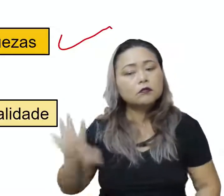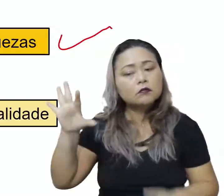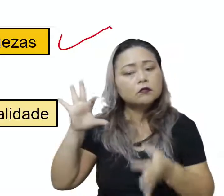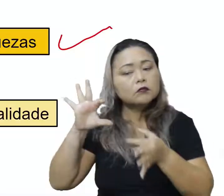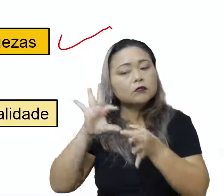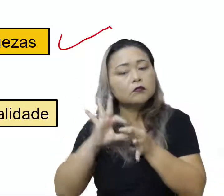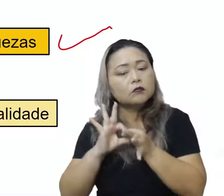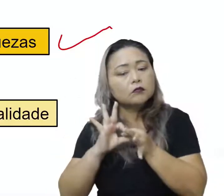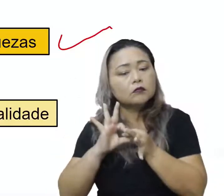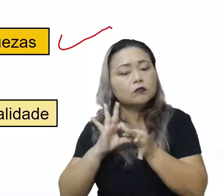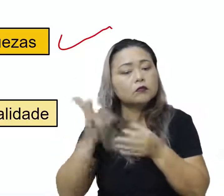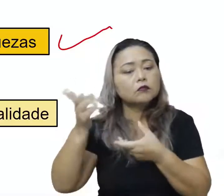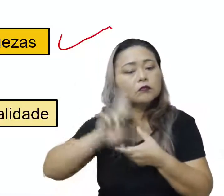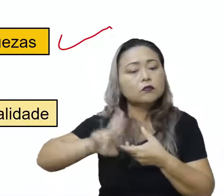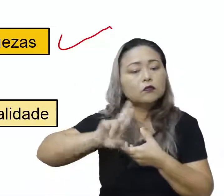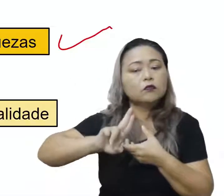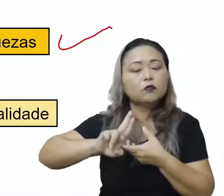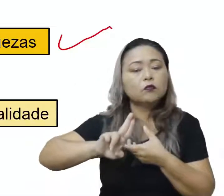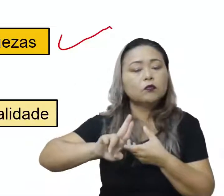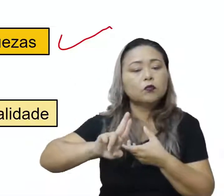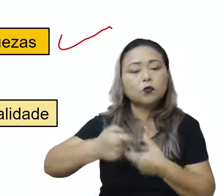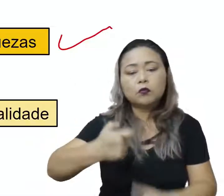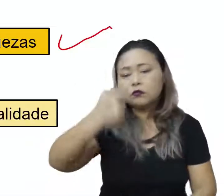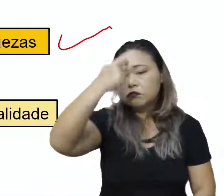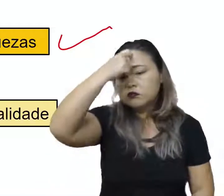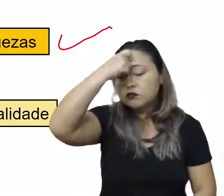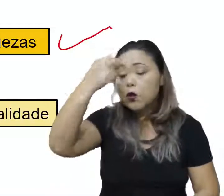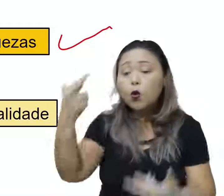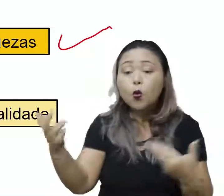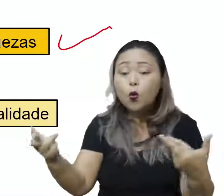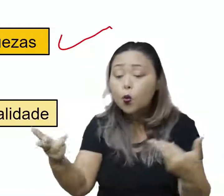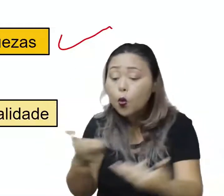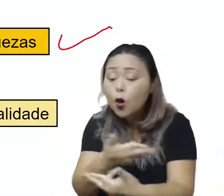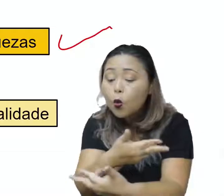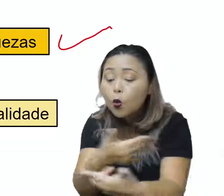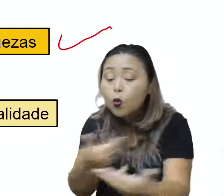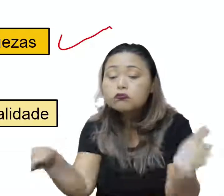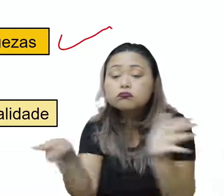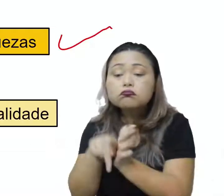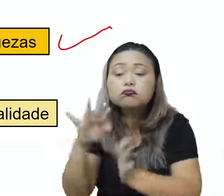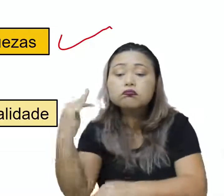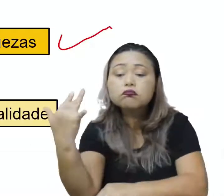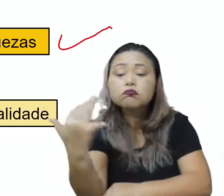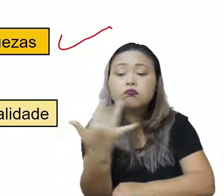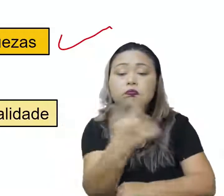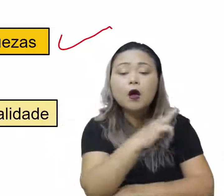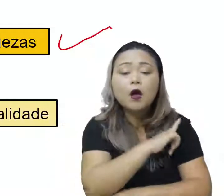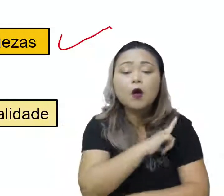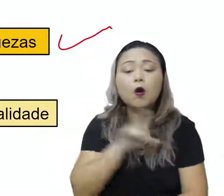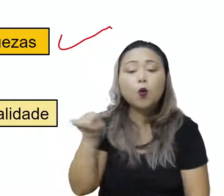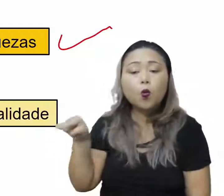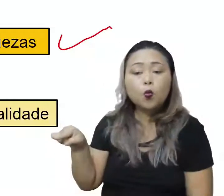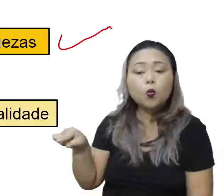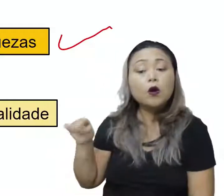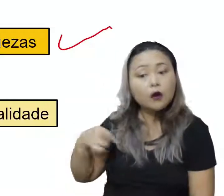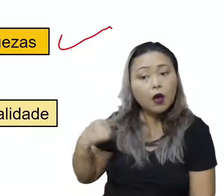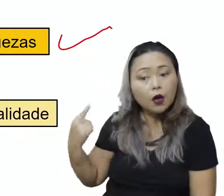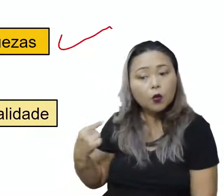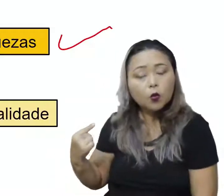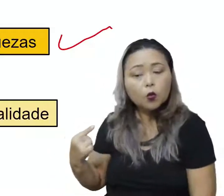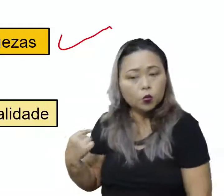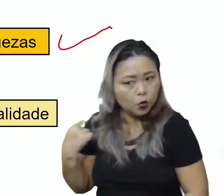engloba o uso consciente dos recursos. O desenvolvimento sustentável tem a ver com nós aqui,